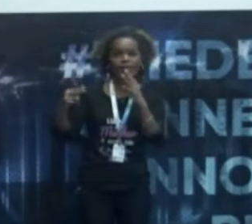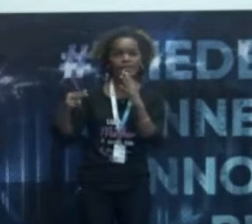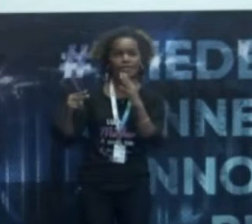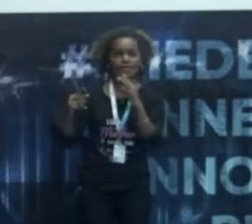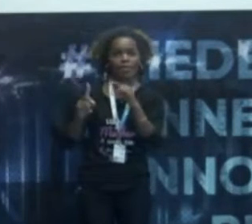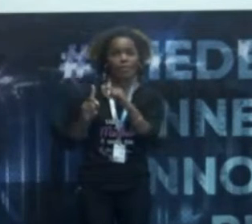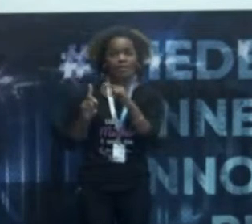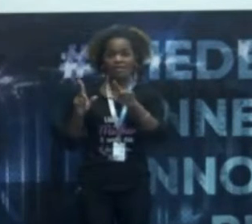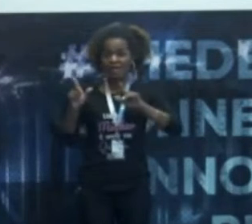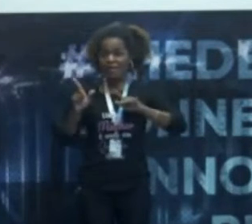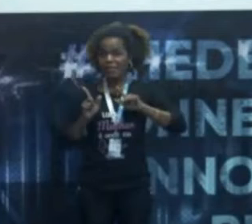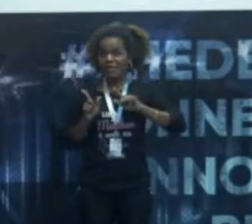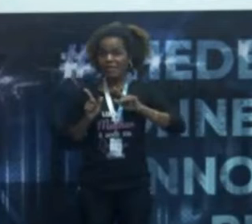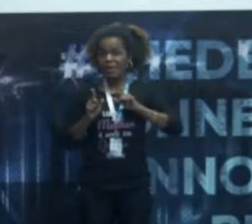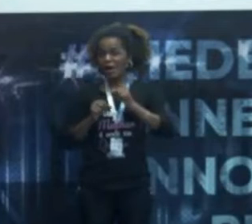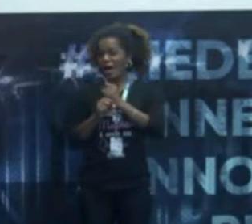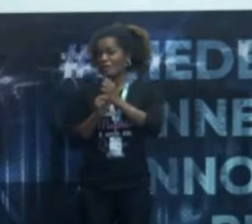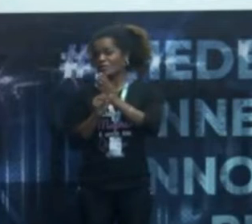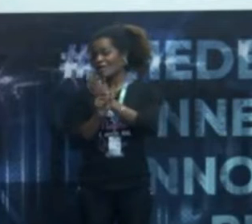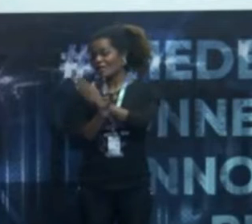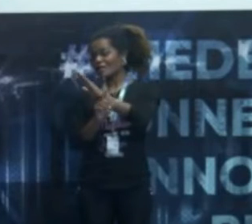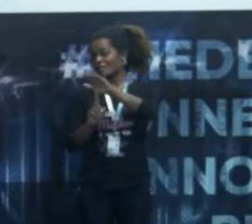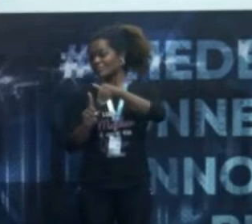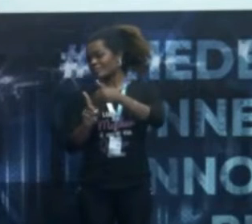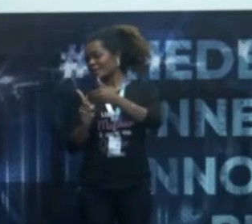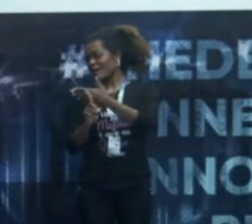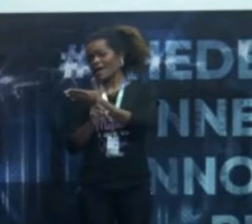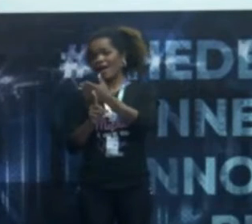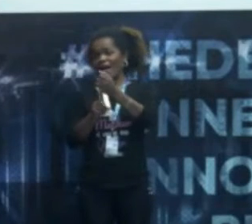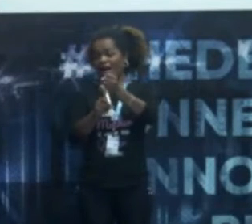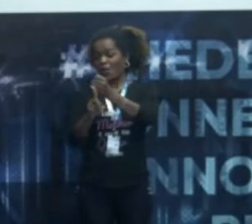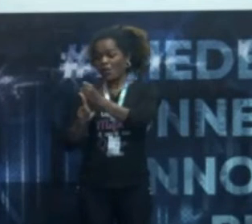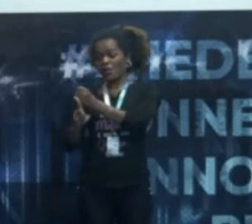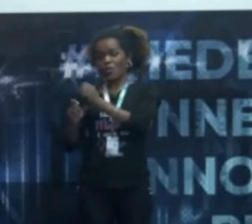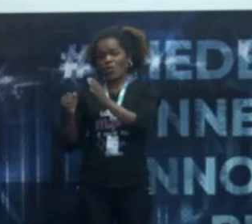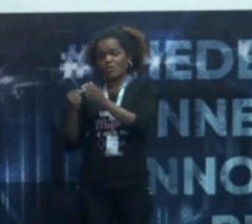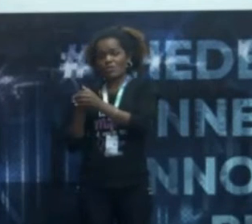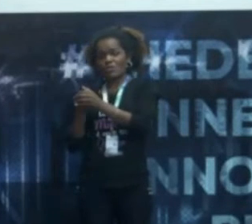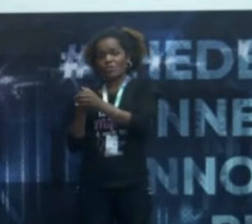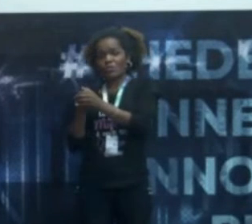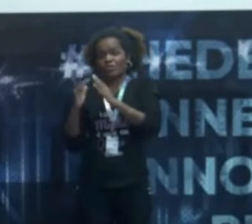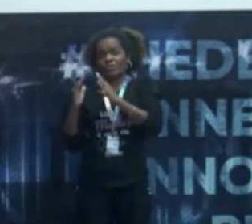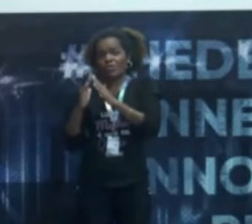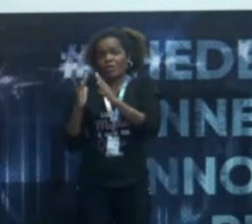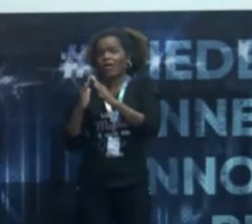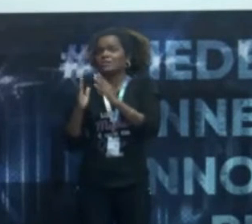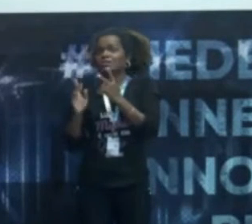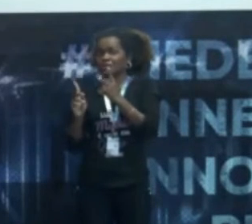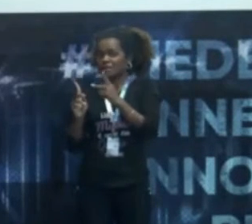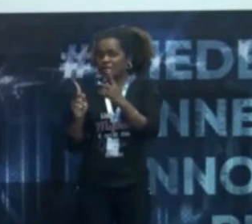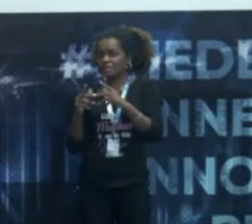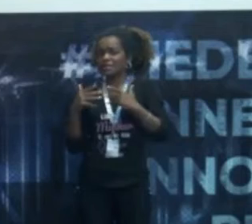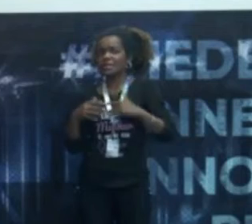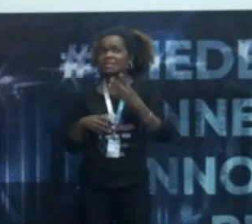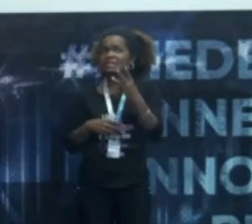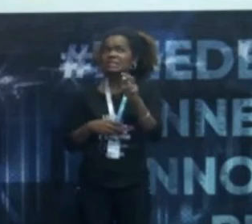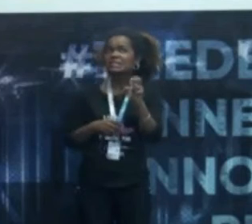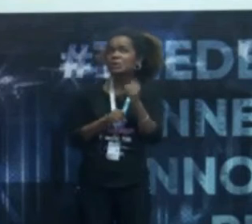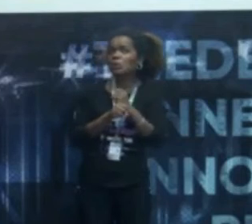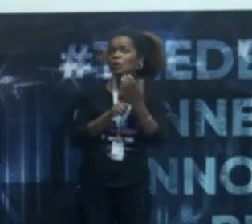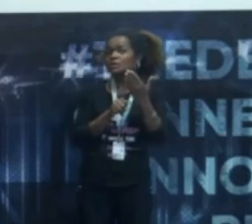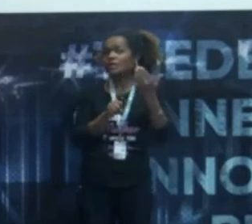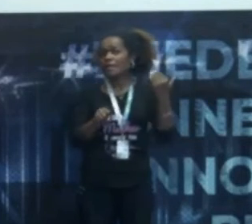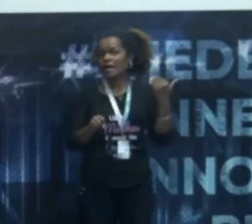escondido numa edícula atrás de casa, gente. Então, a gente está falando, assim, de 35 anos atrás, não é? Lá, recente, né? 100